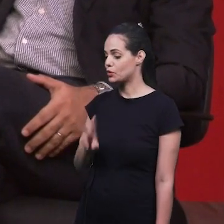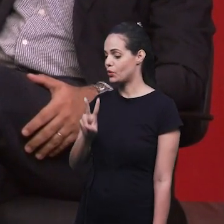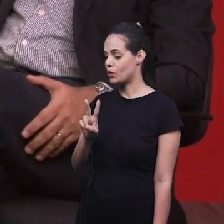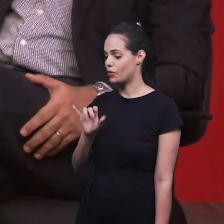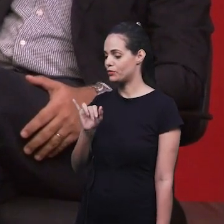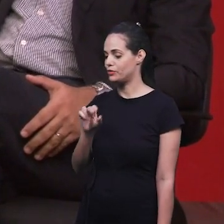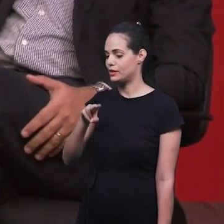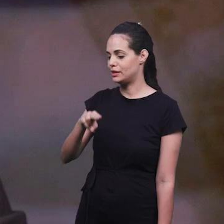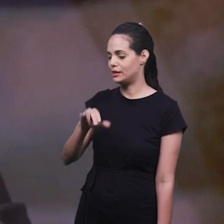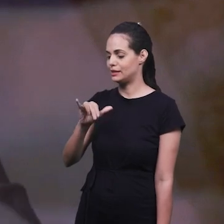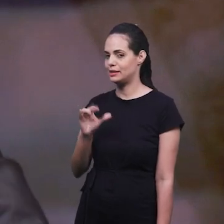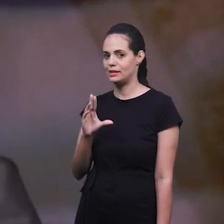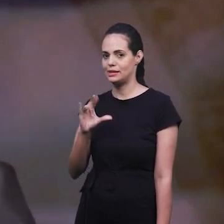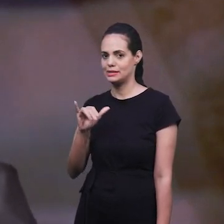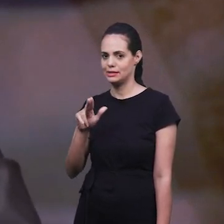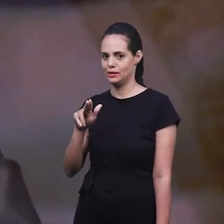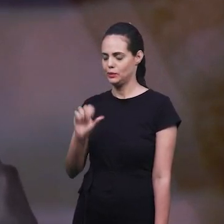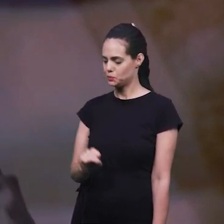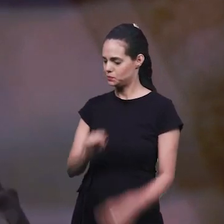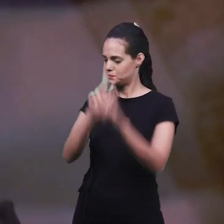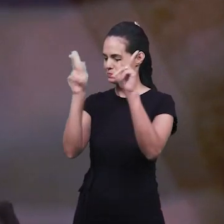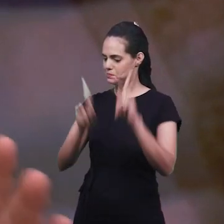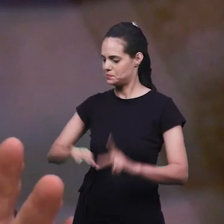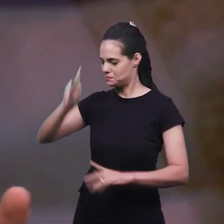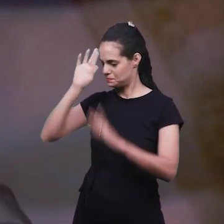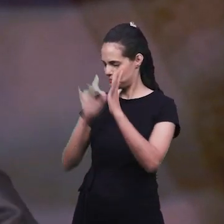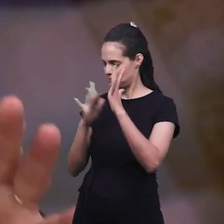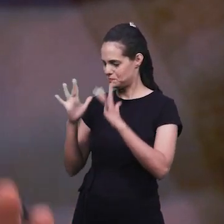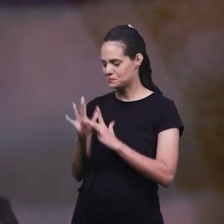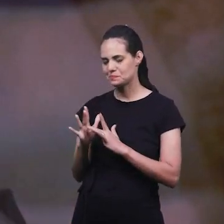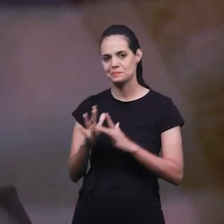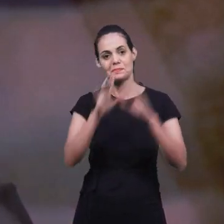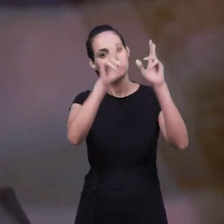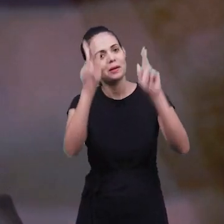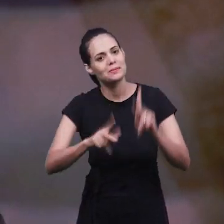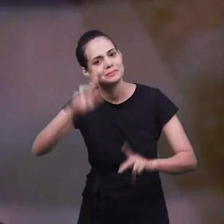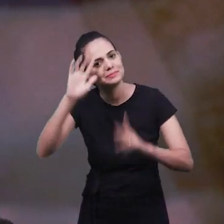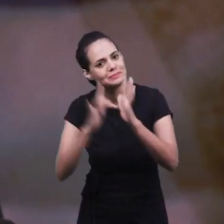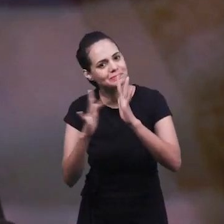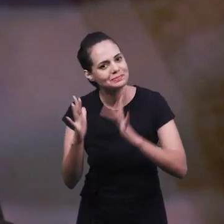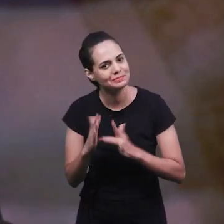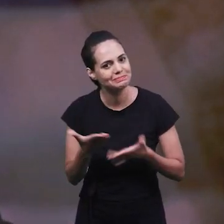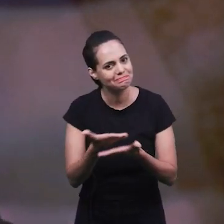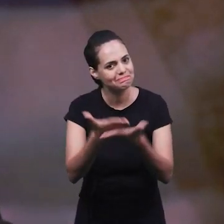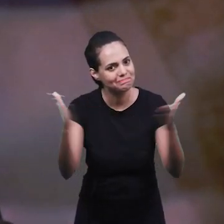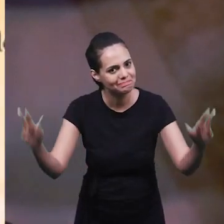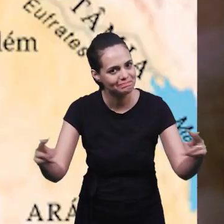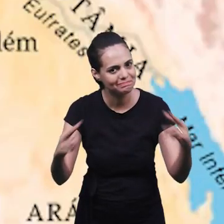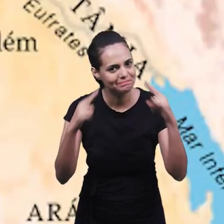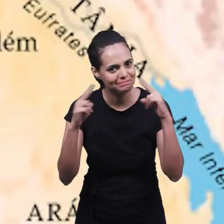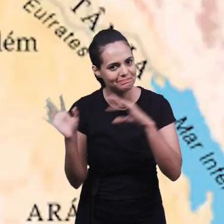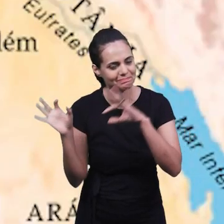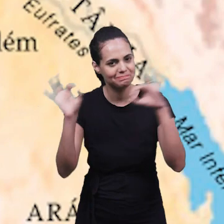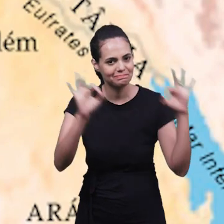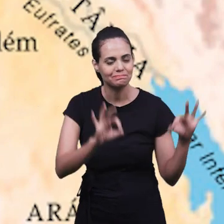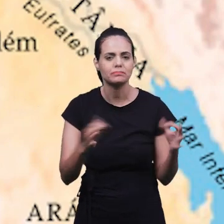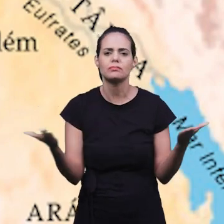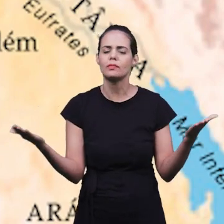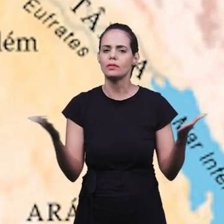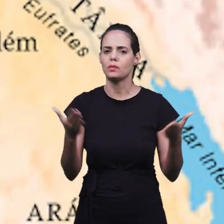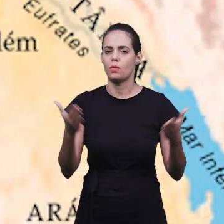a todos os irmãos. E primeiro vamos situar aonde fica a